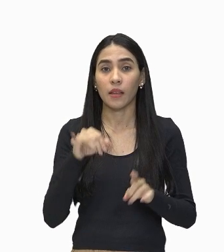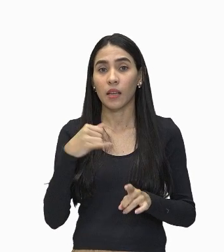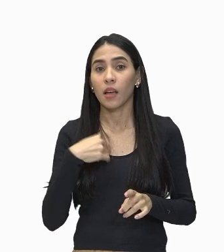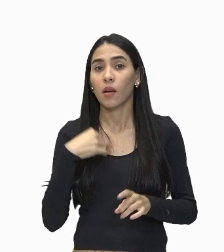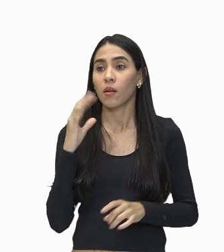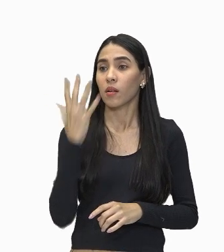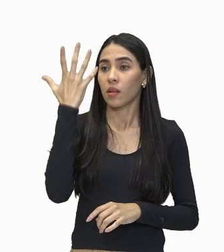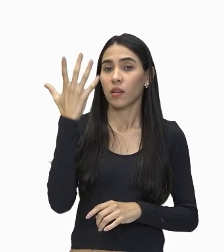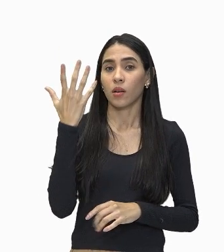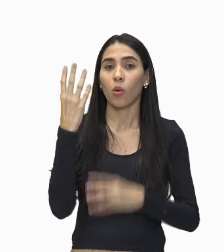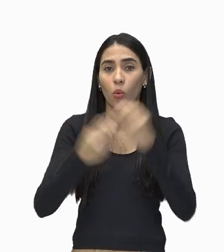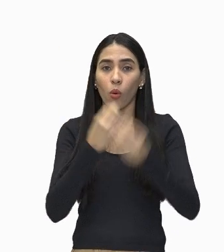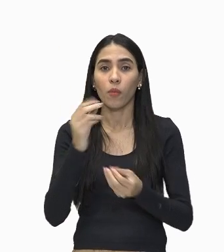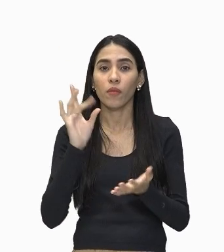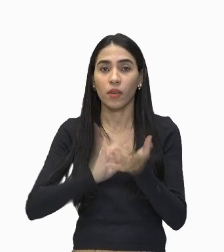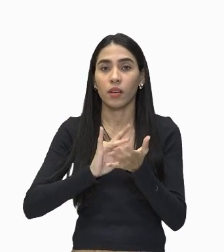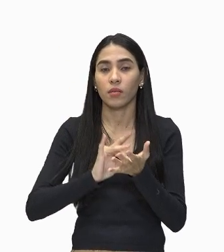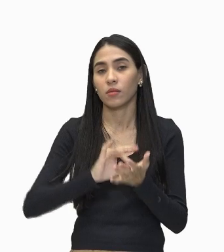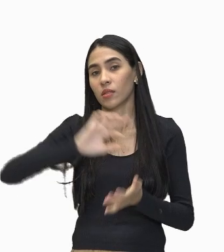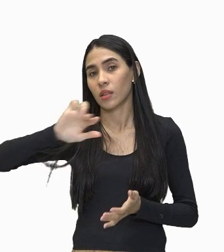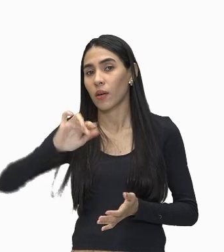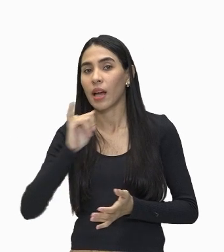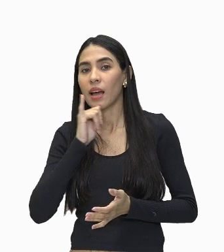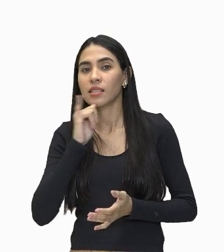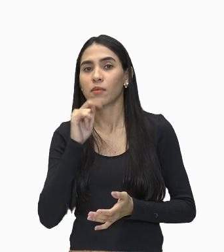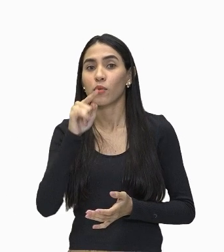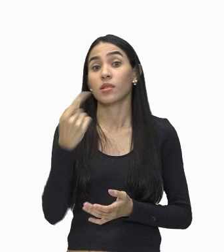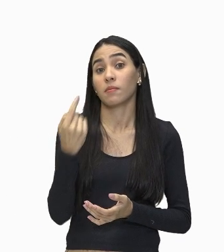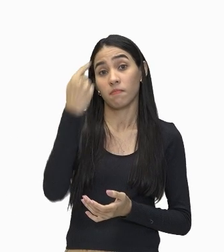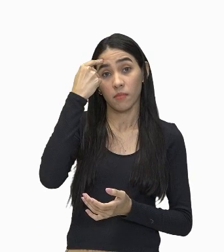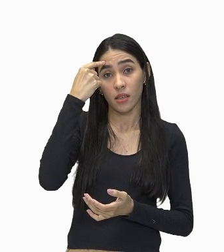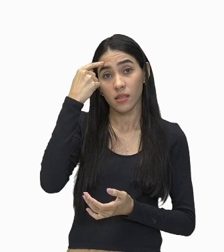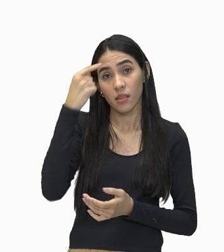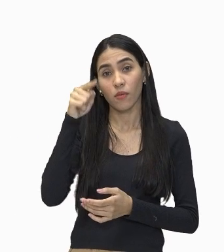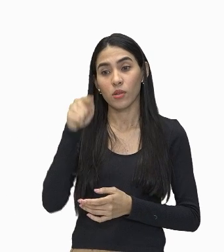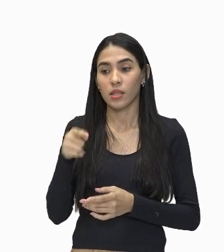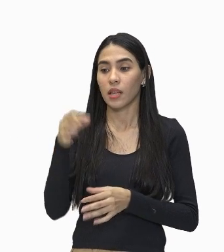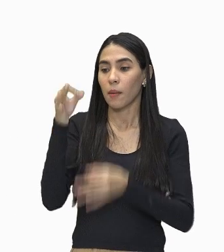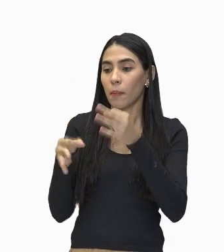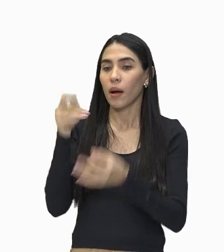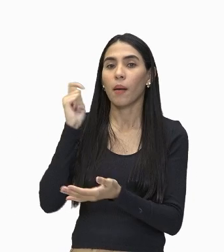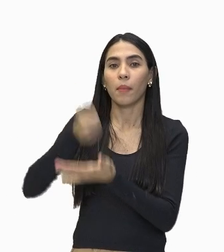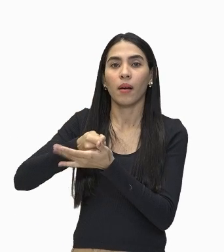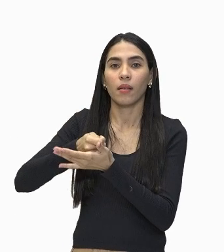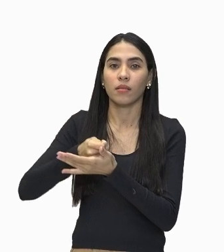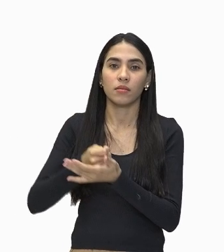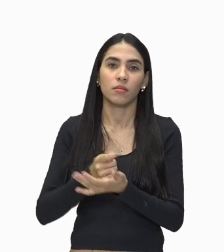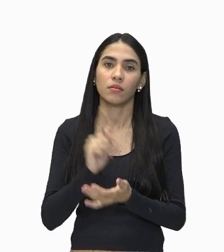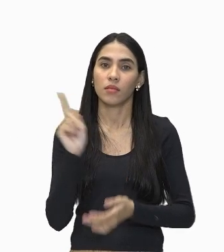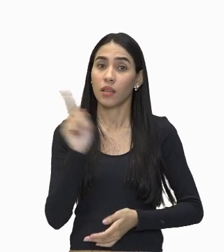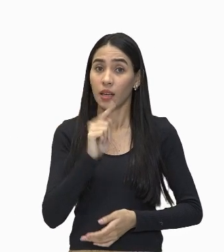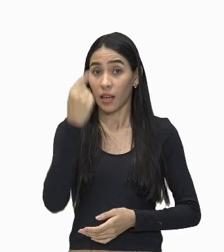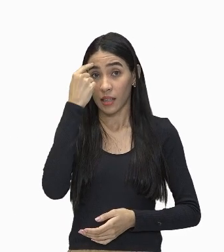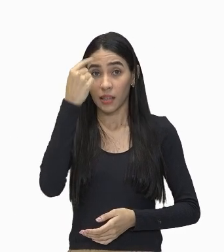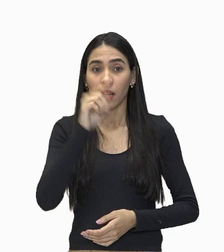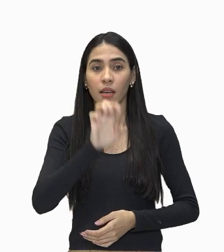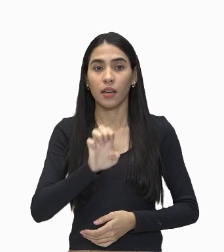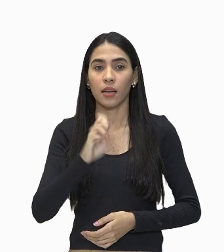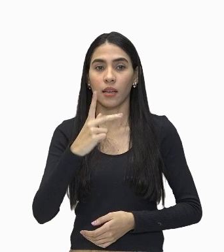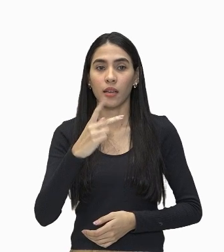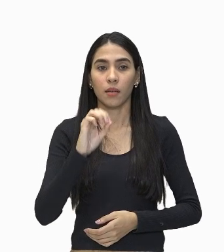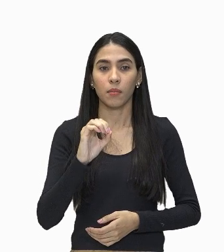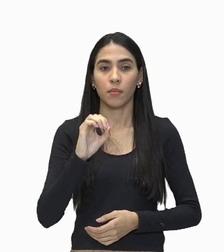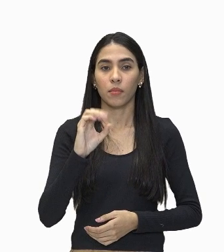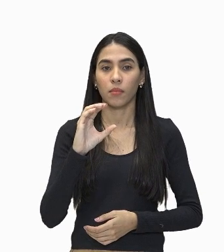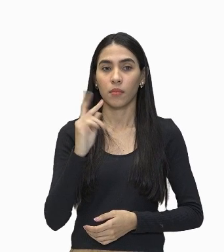fenômeno tal como ele é, e não como você pensa e que você julga ser. Essa é a ideia aqui de Epoché.